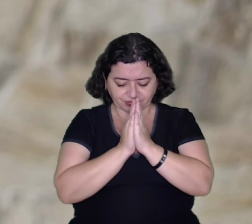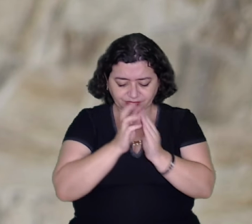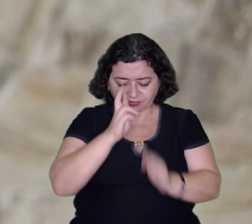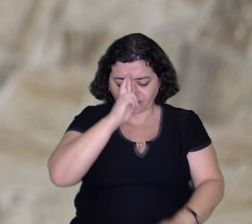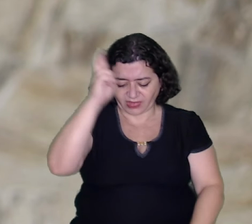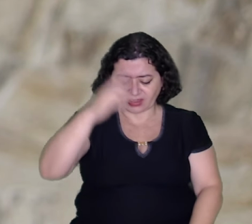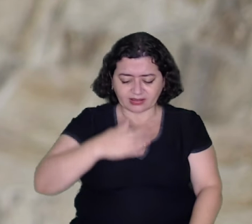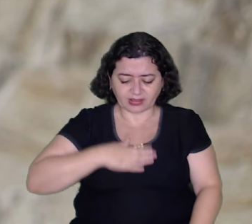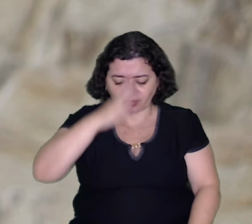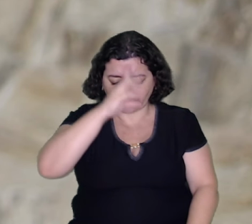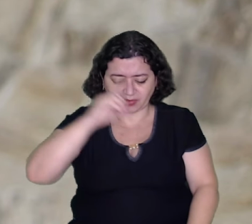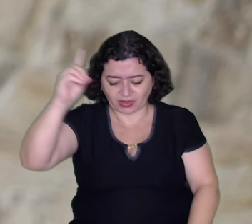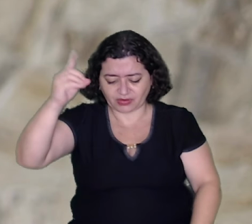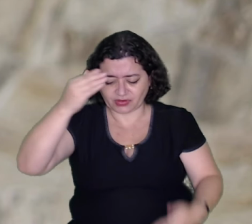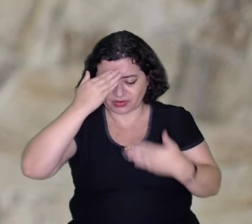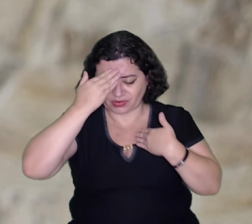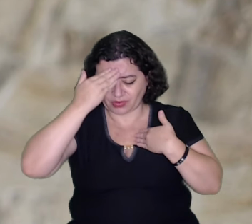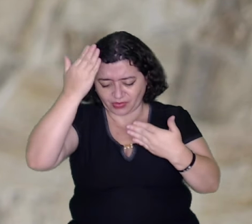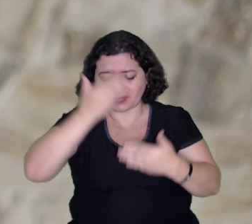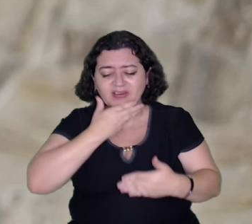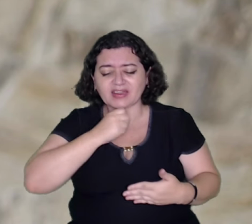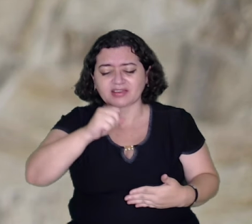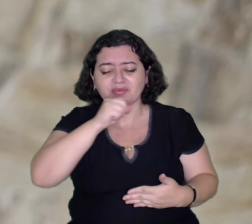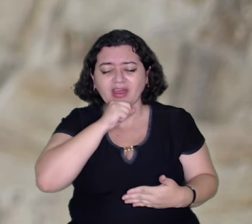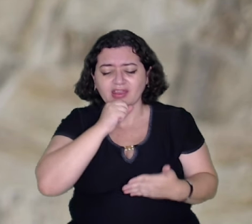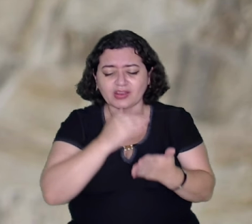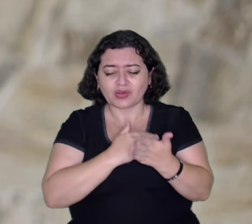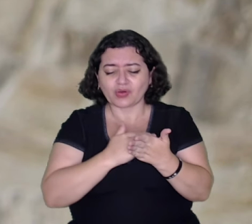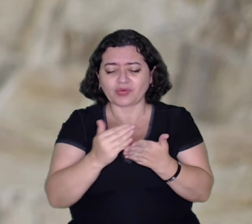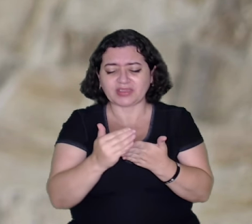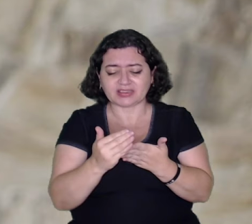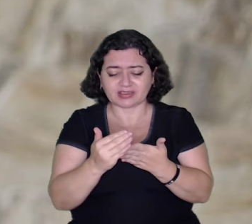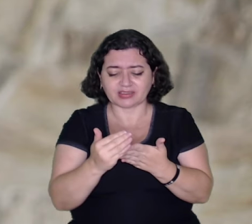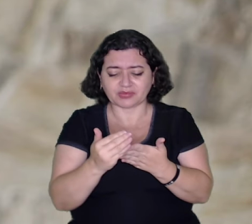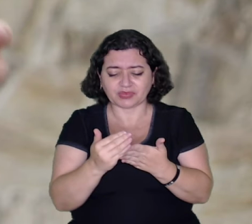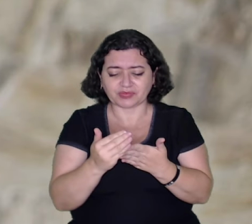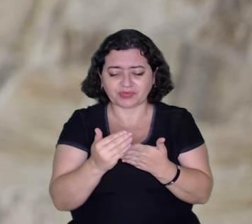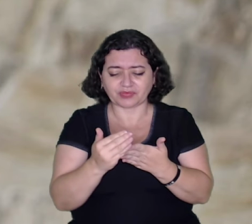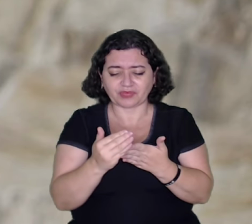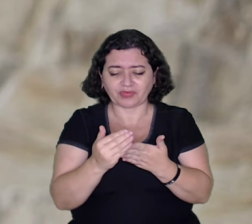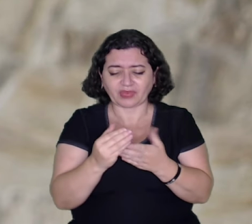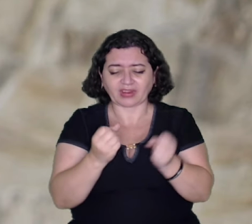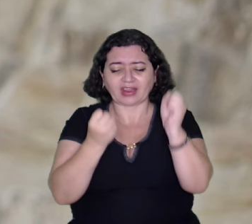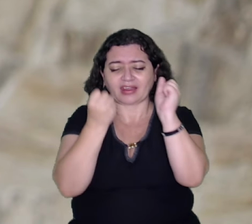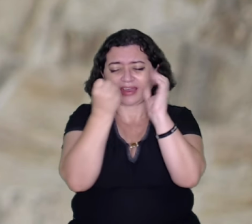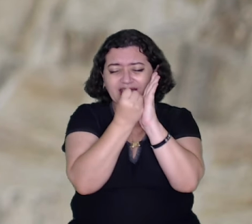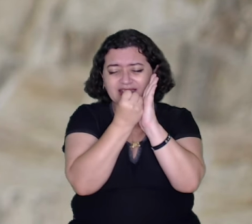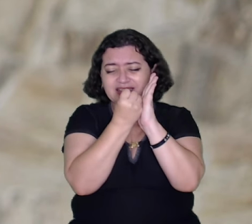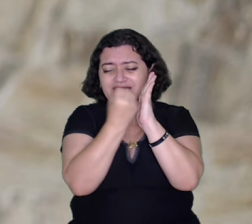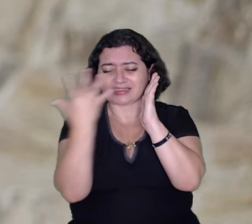meu Deus, muito obrigado, Pai. Iniciamos, meu Pai, essa série, meu